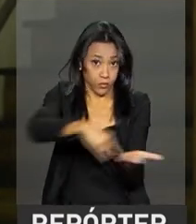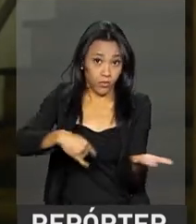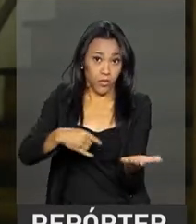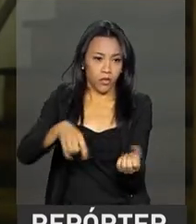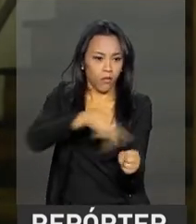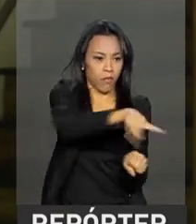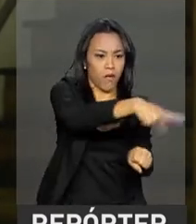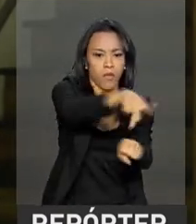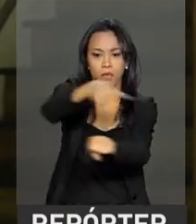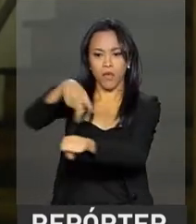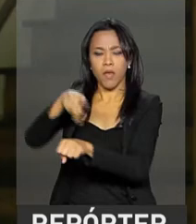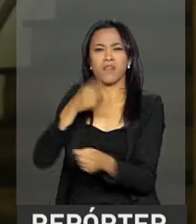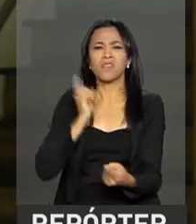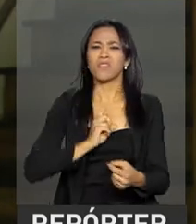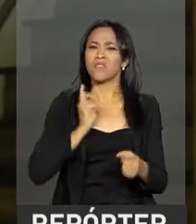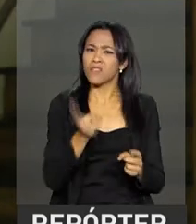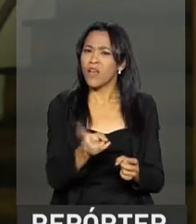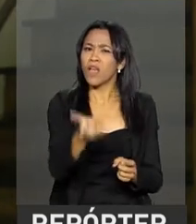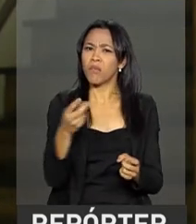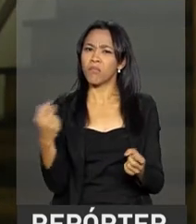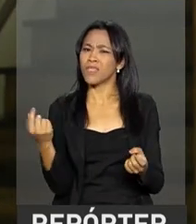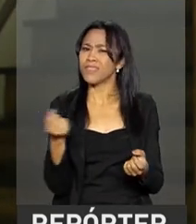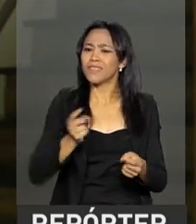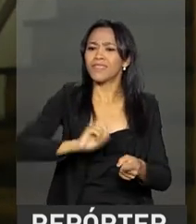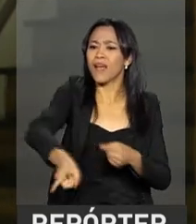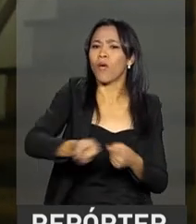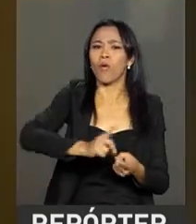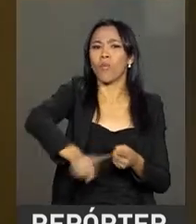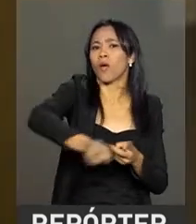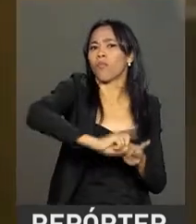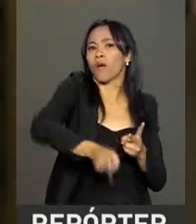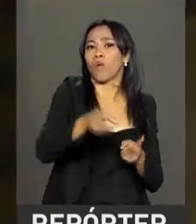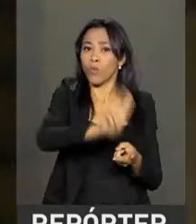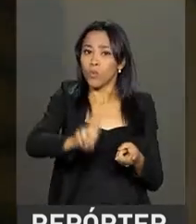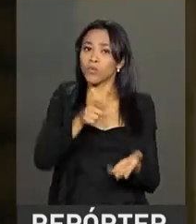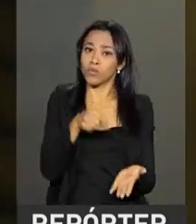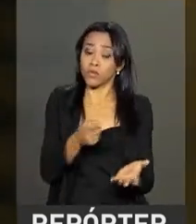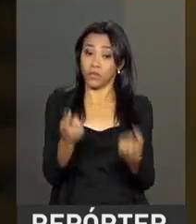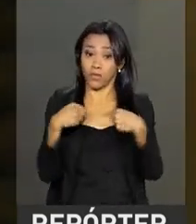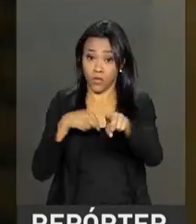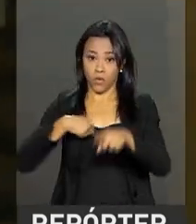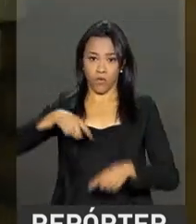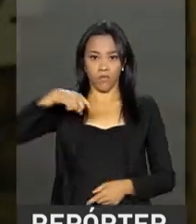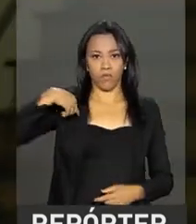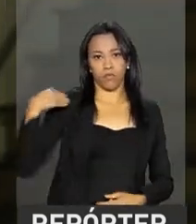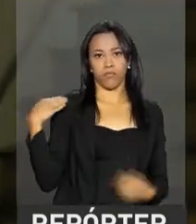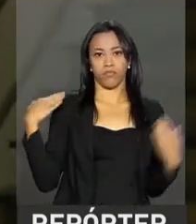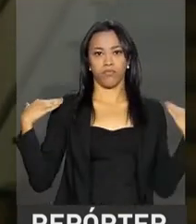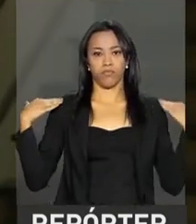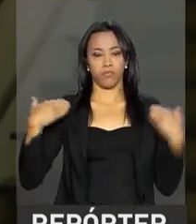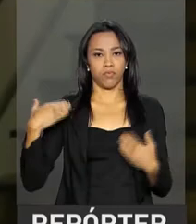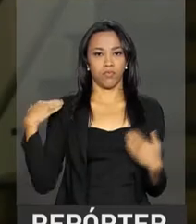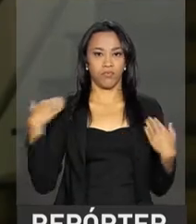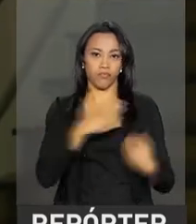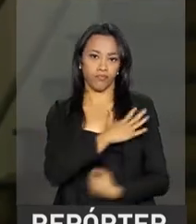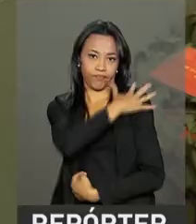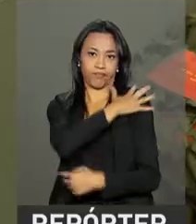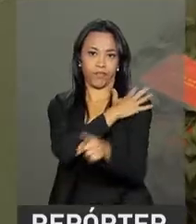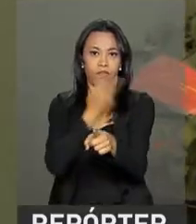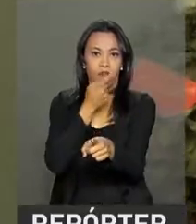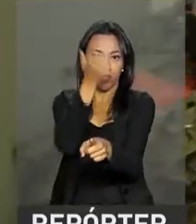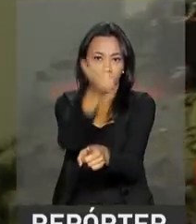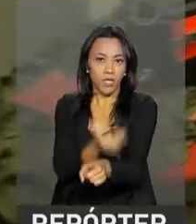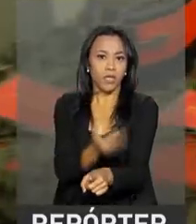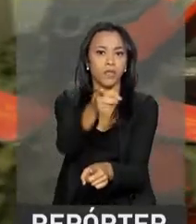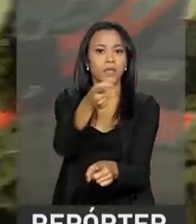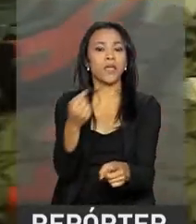sempre gor pela eliminação de armas químicas o coronel lembra que a preparação para grandes eventos como a copa do mundo e as